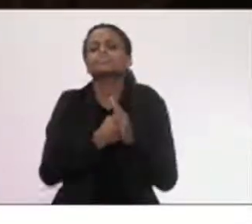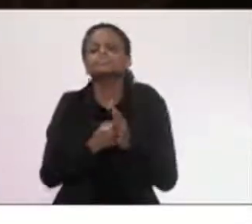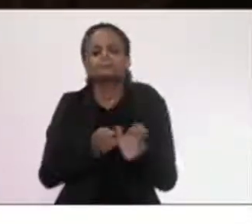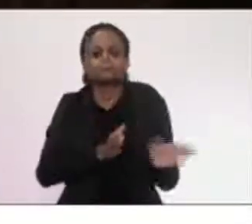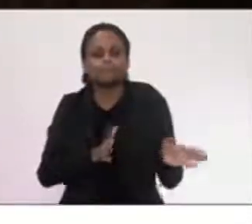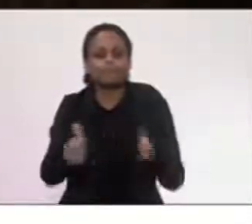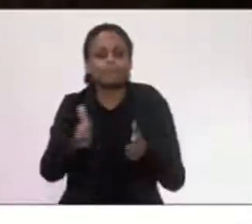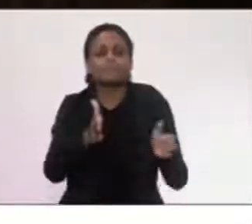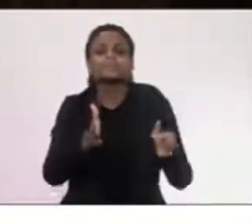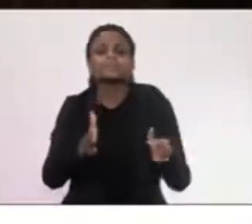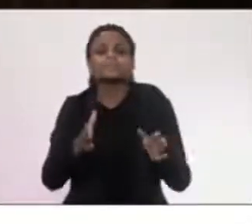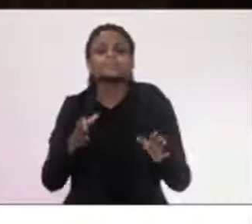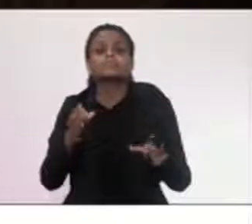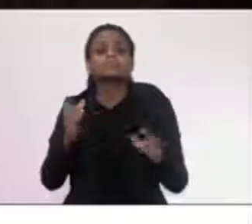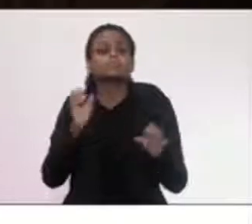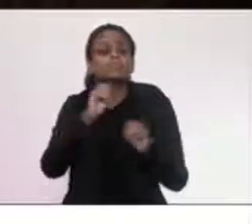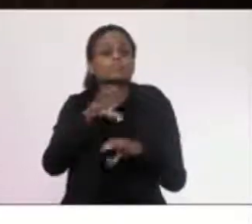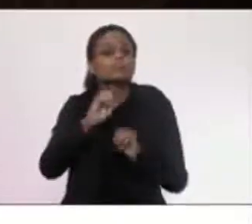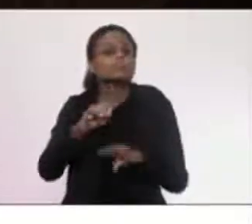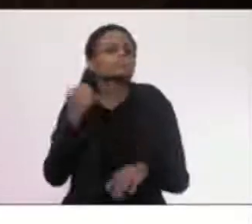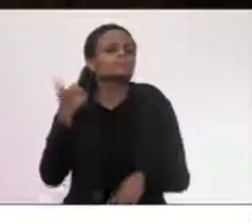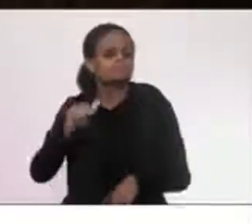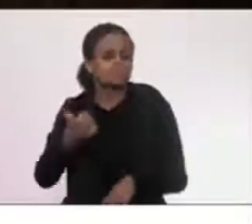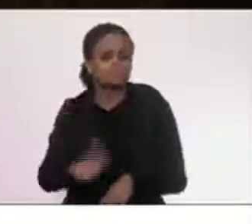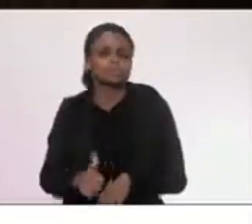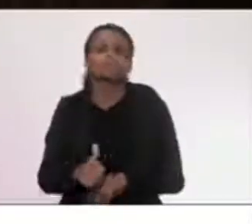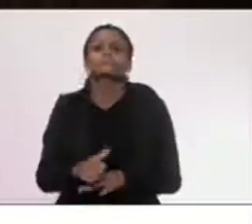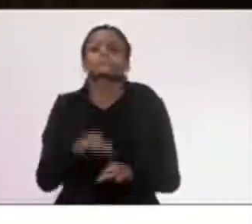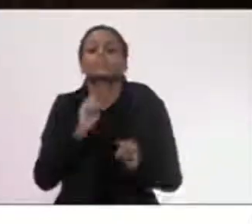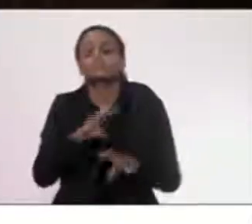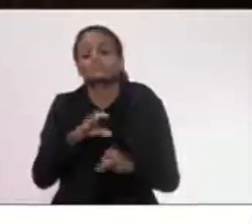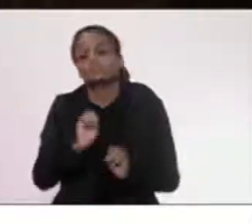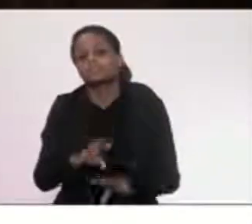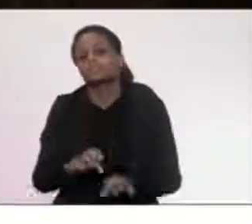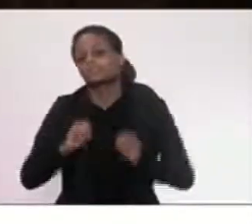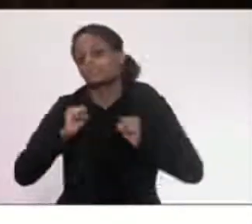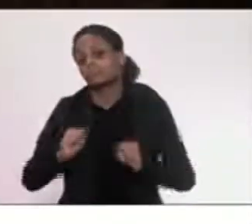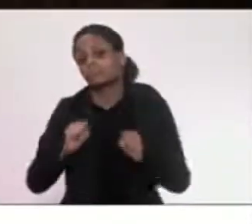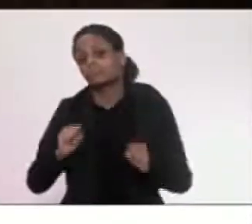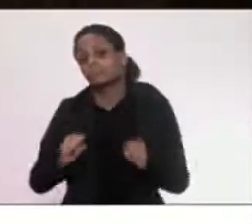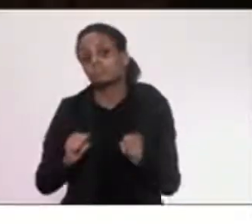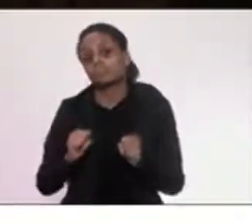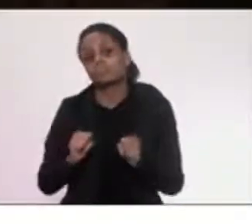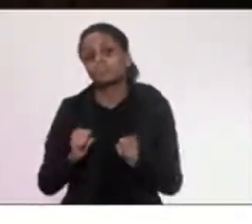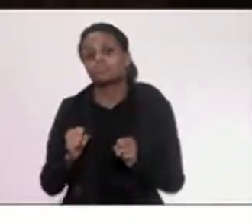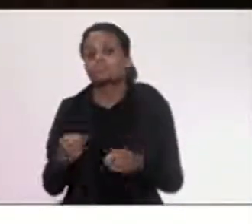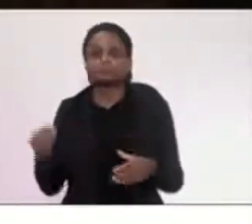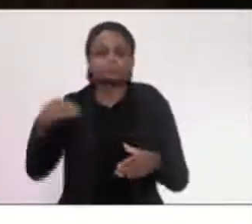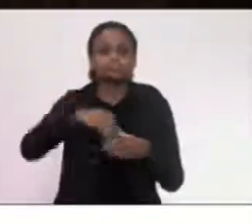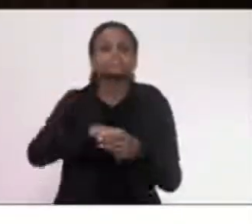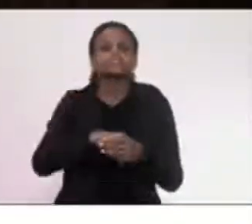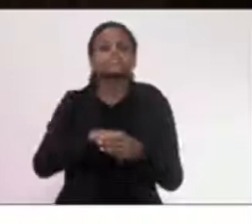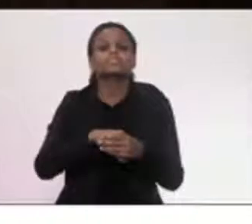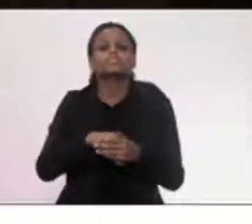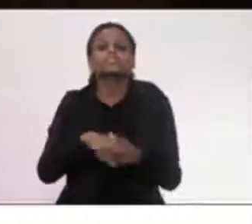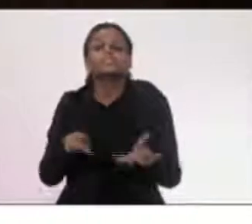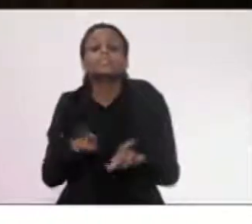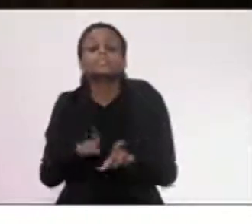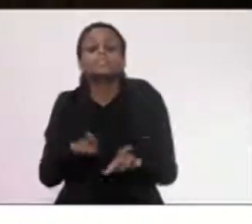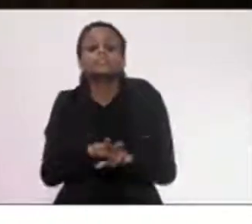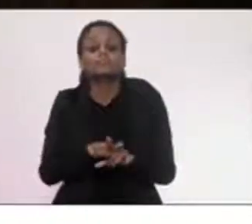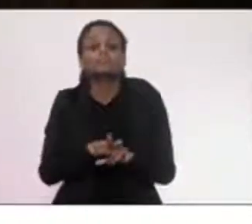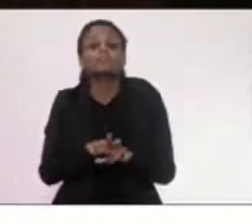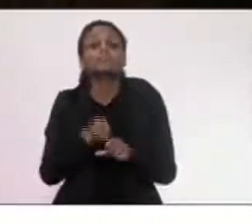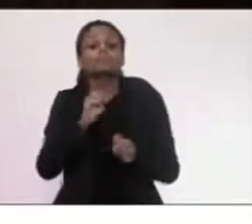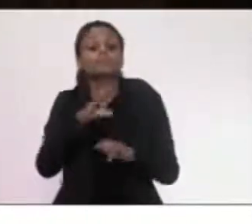acesso à educação de qualidade, uma educação que possa ser acessível, mas também uma educação que